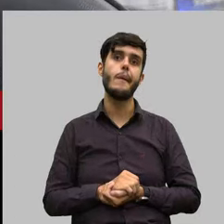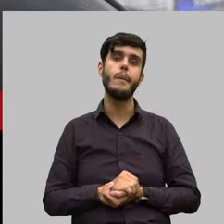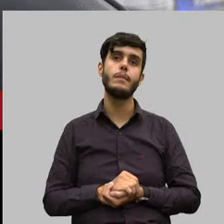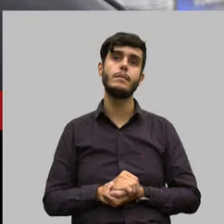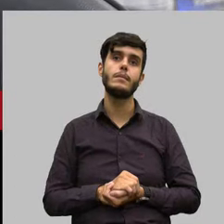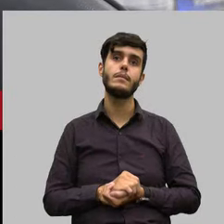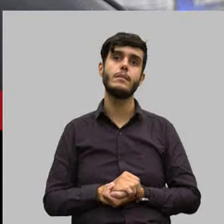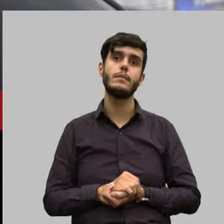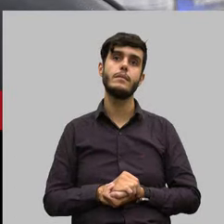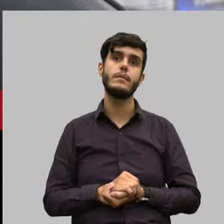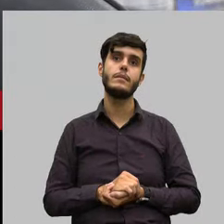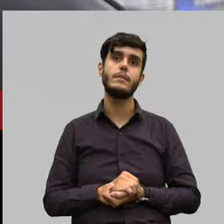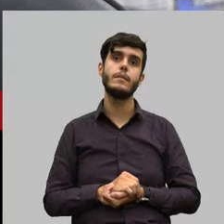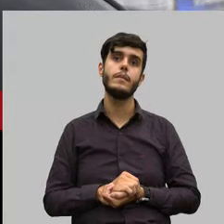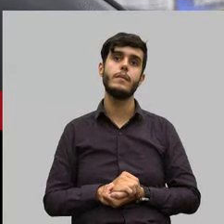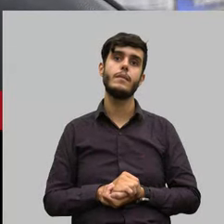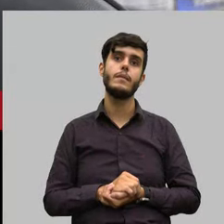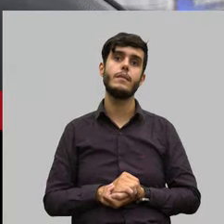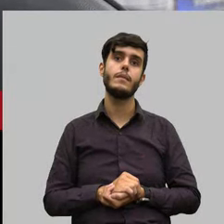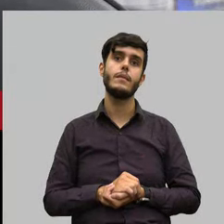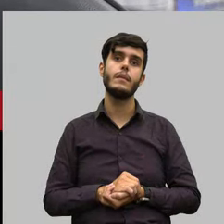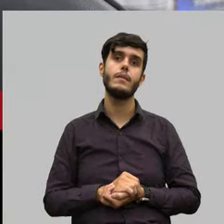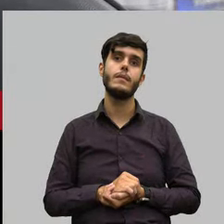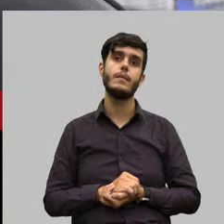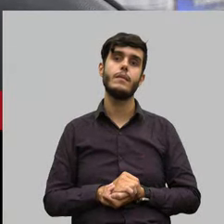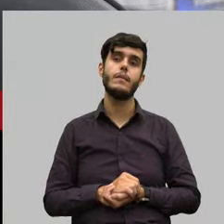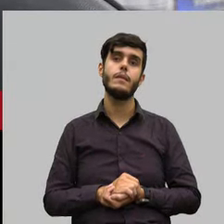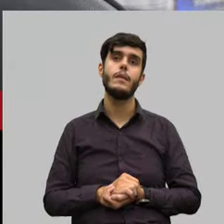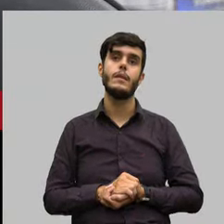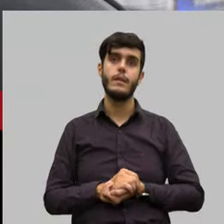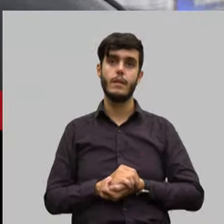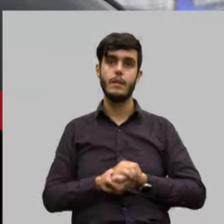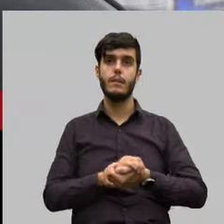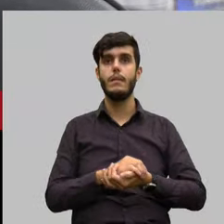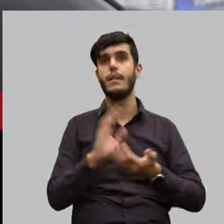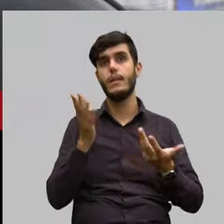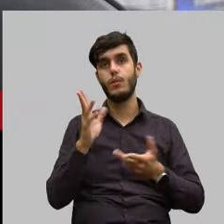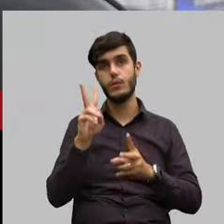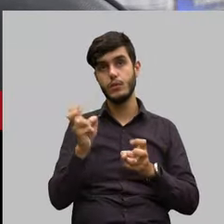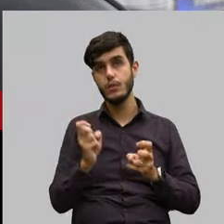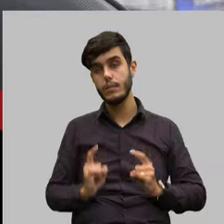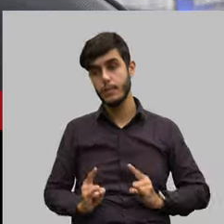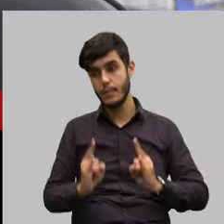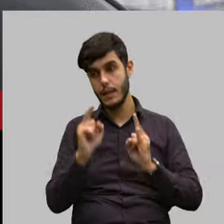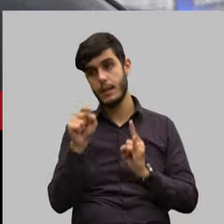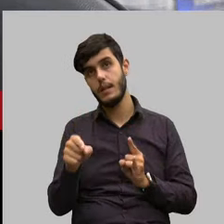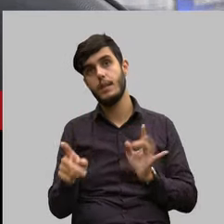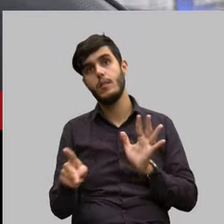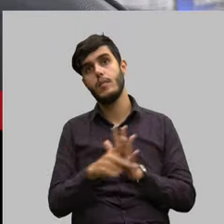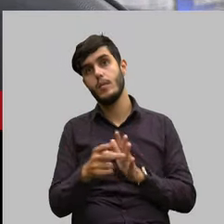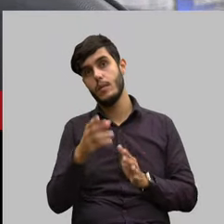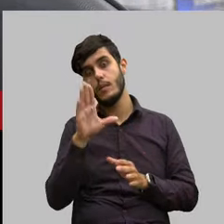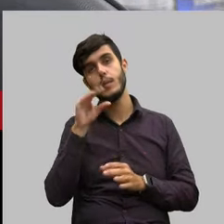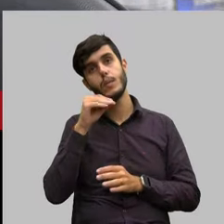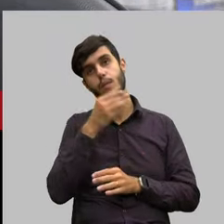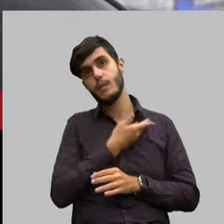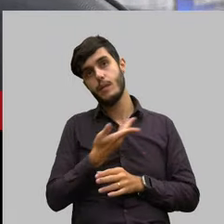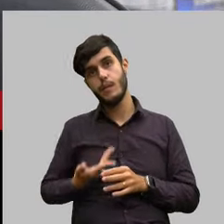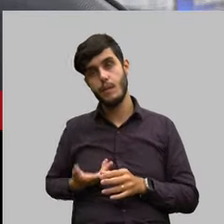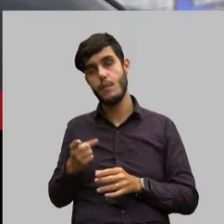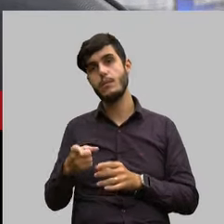eh em relação a os demais prédios públicos de necessitando de de projetos de